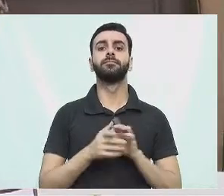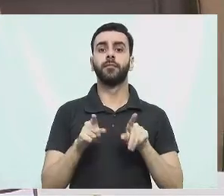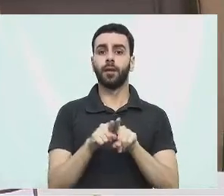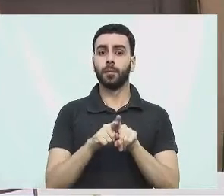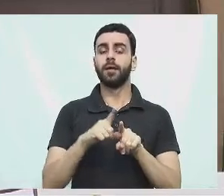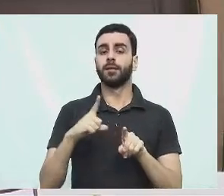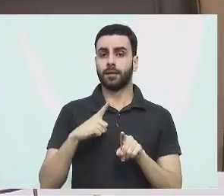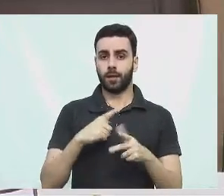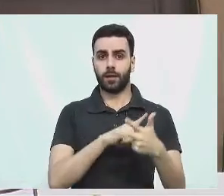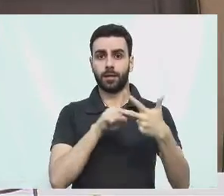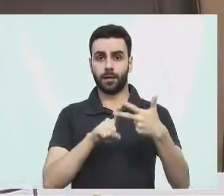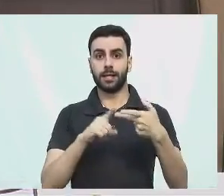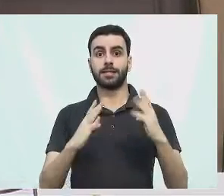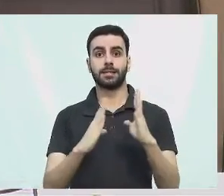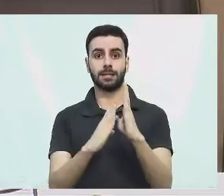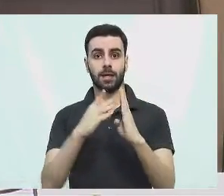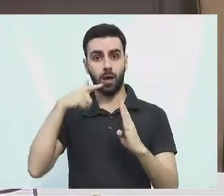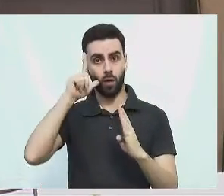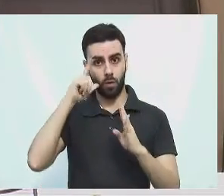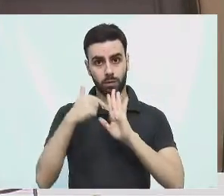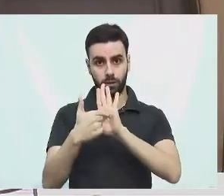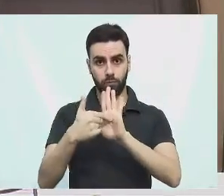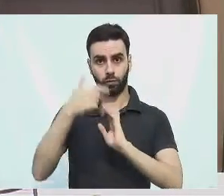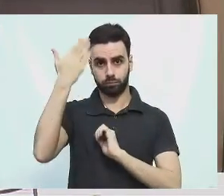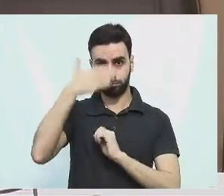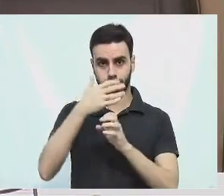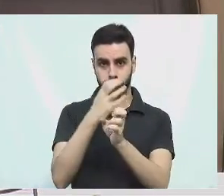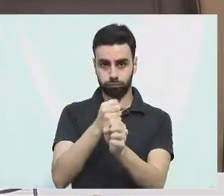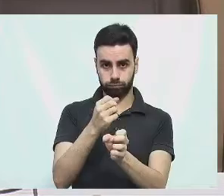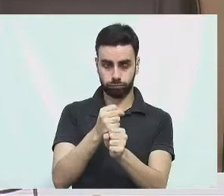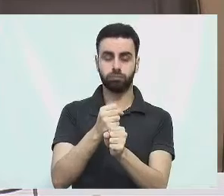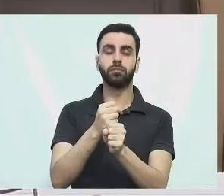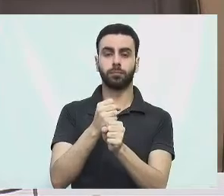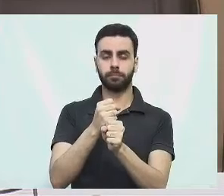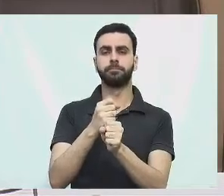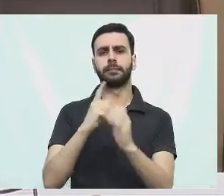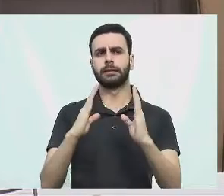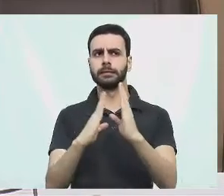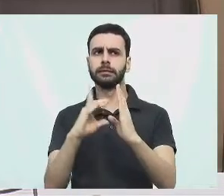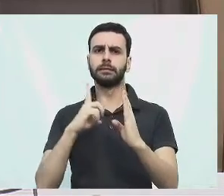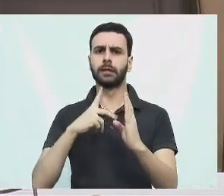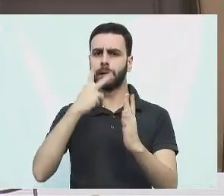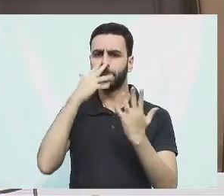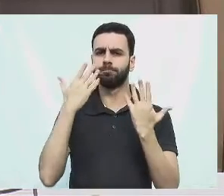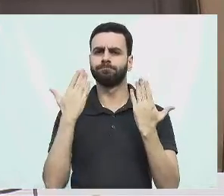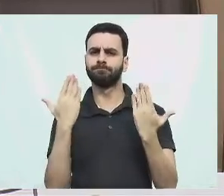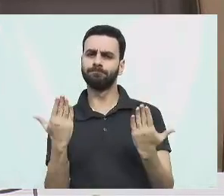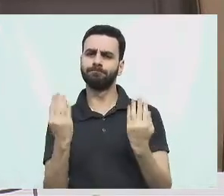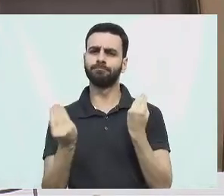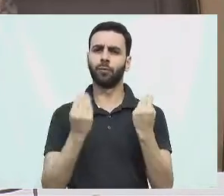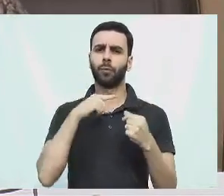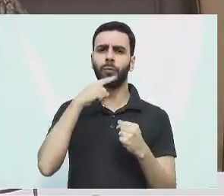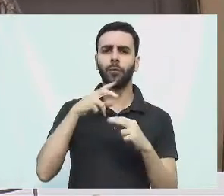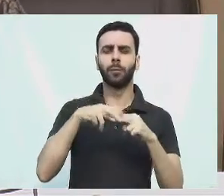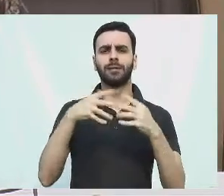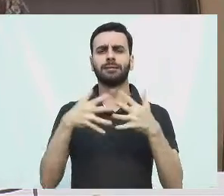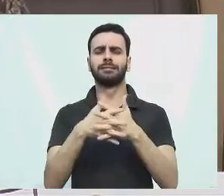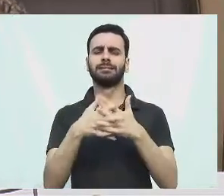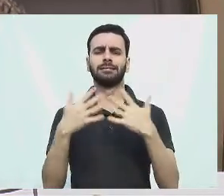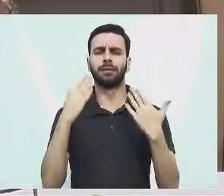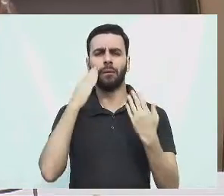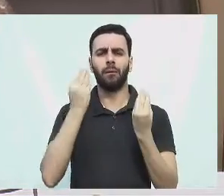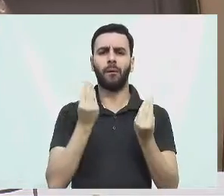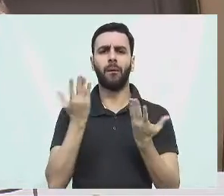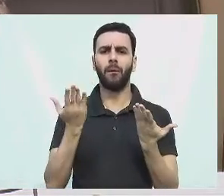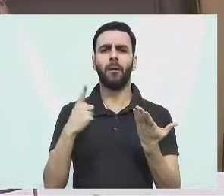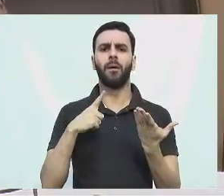à questão do SAI, a gente tivemos até uma dúvida, né, professor Idomino? Fica difícil entender se